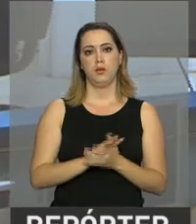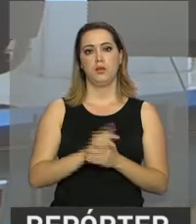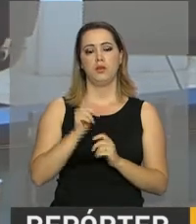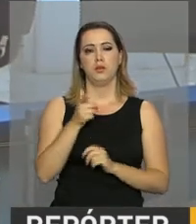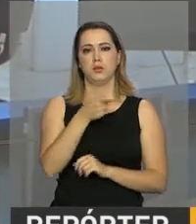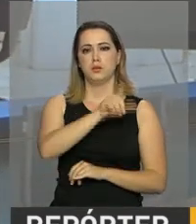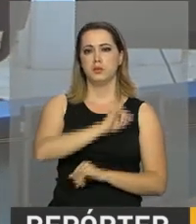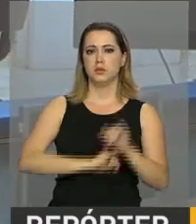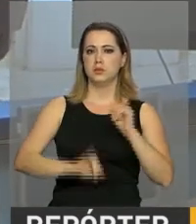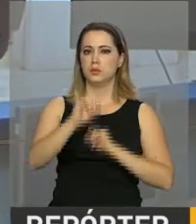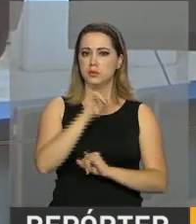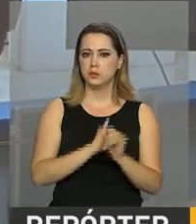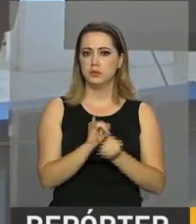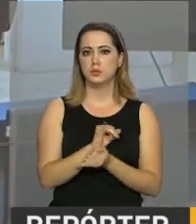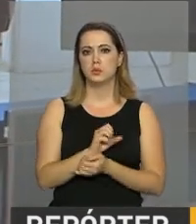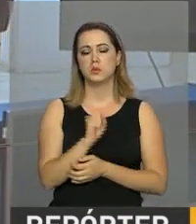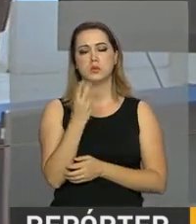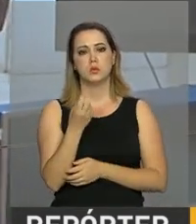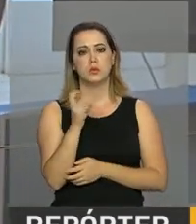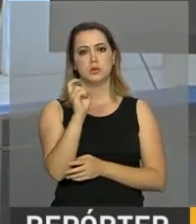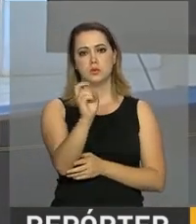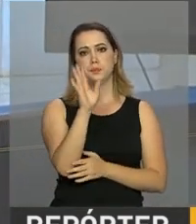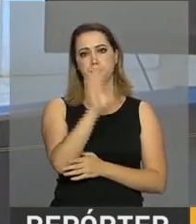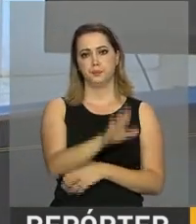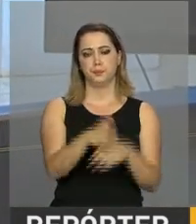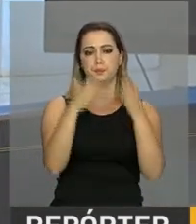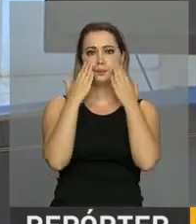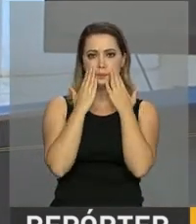Podemos voltar a qualquer momento com outras informações ou às